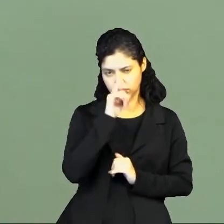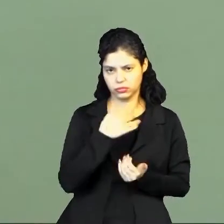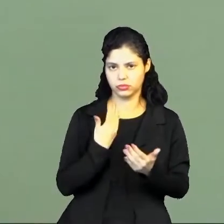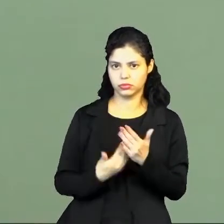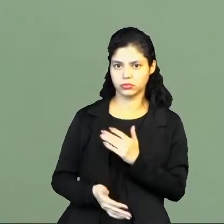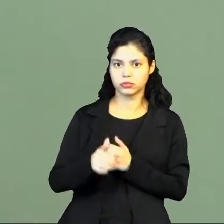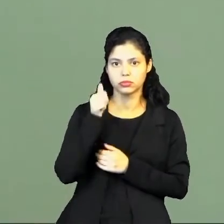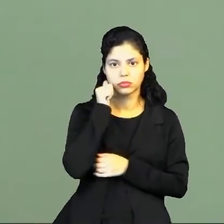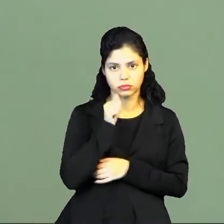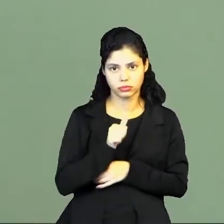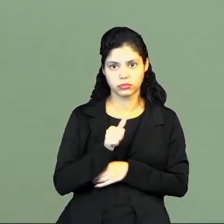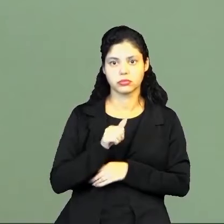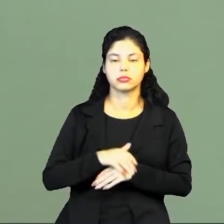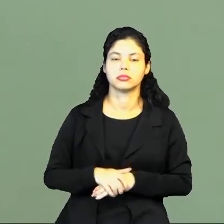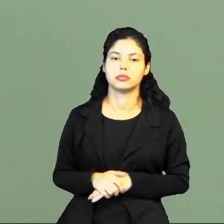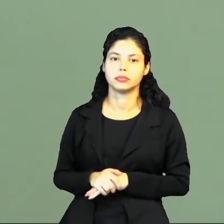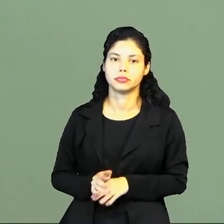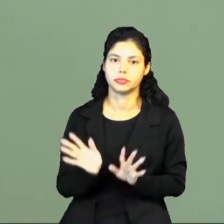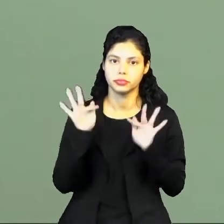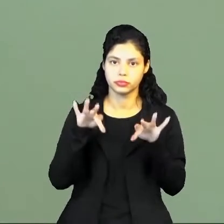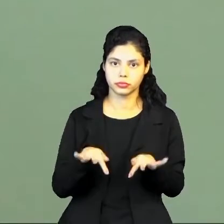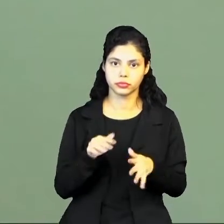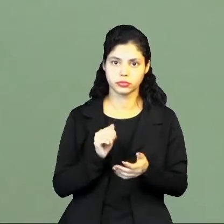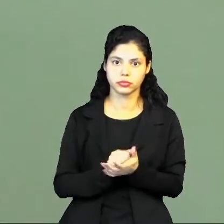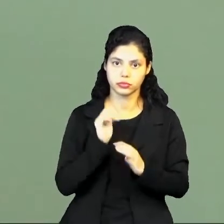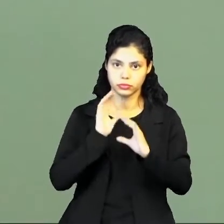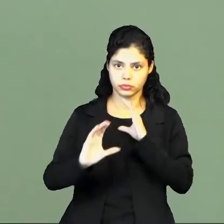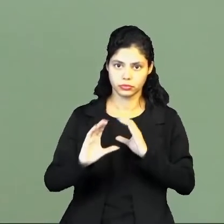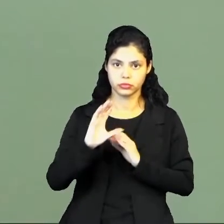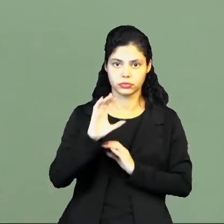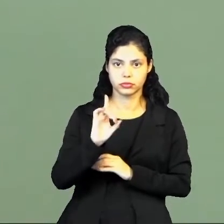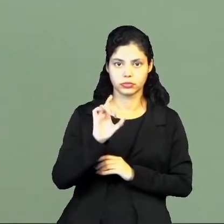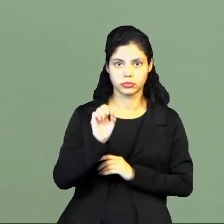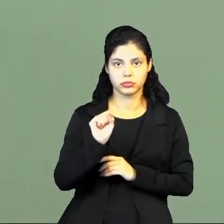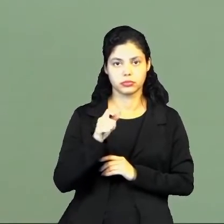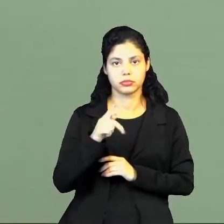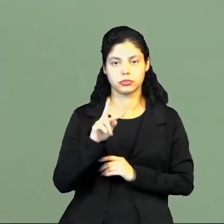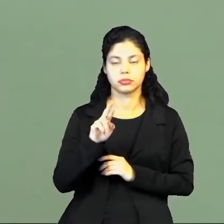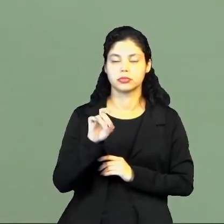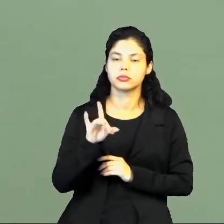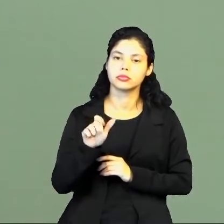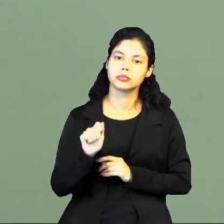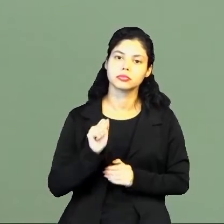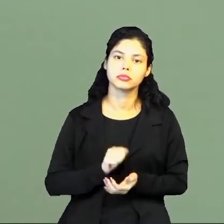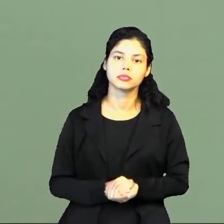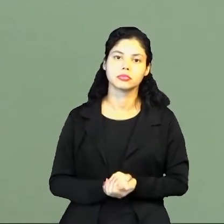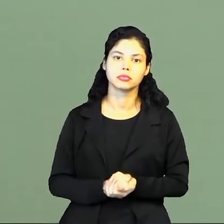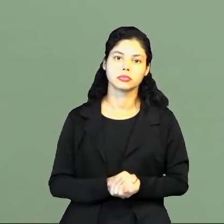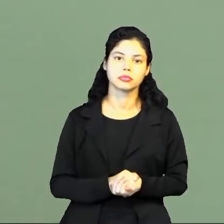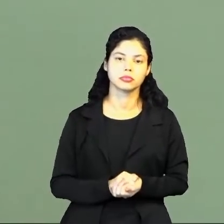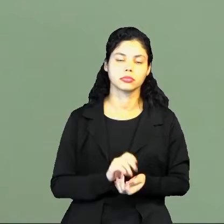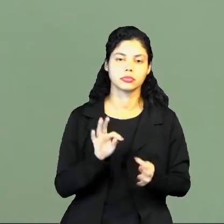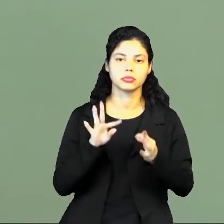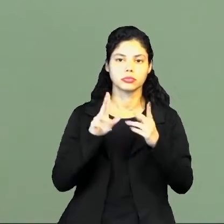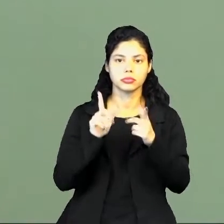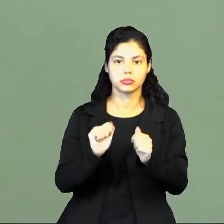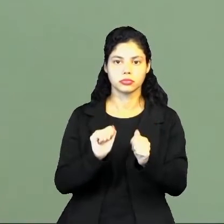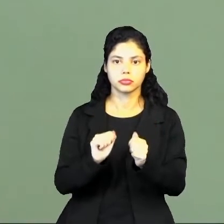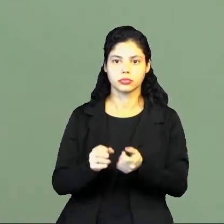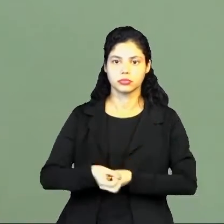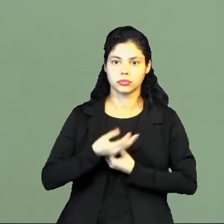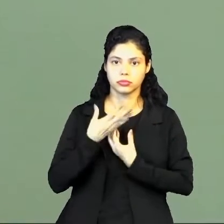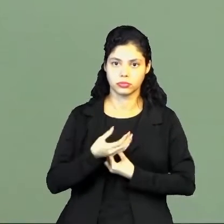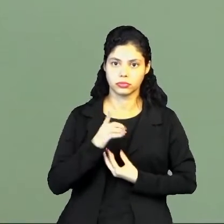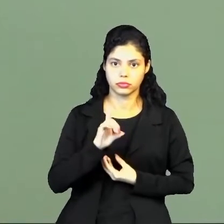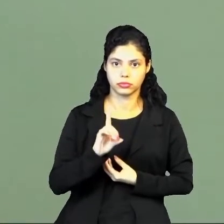perdeu a mulher, e aí ele finalizou aí com a canção Desesperada, E aí, quando ele tinha todos esses poemas com a